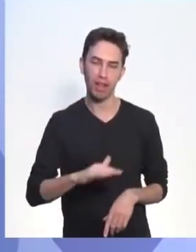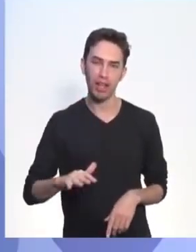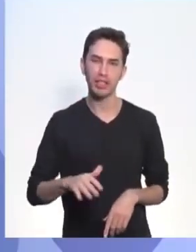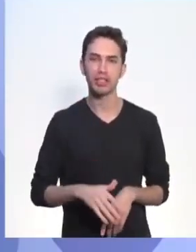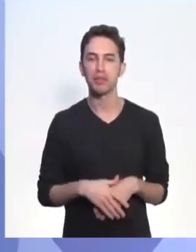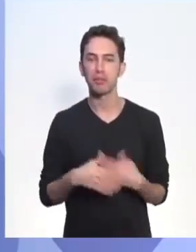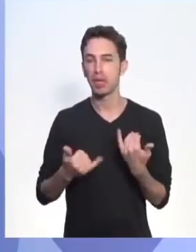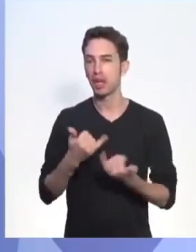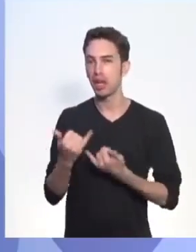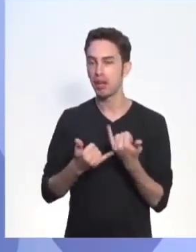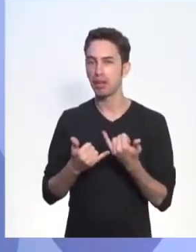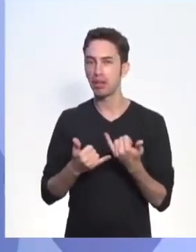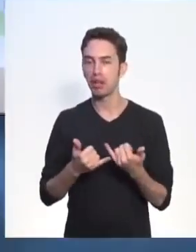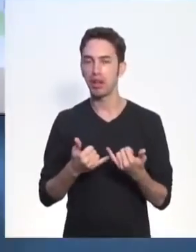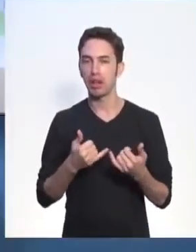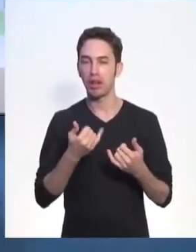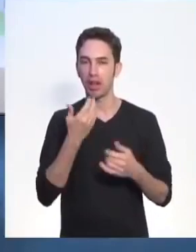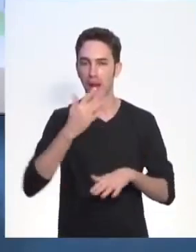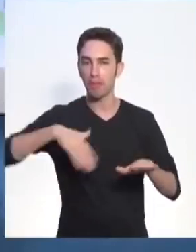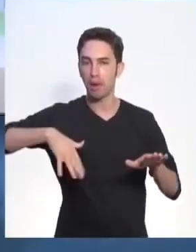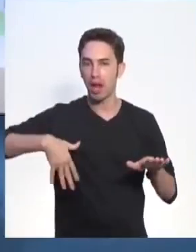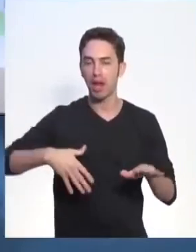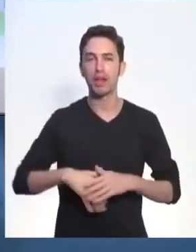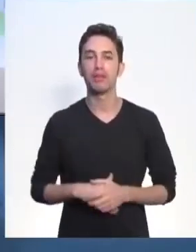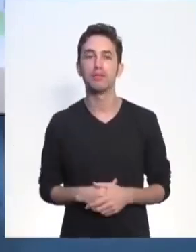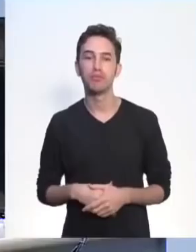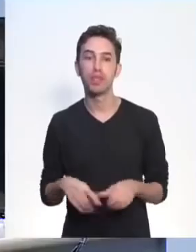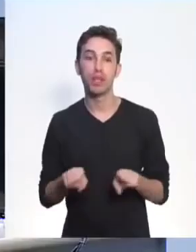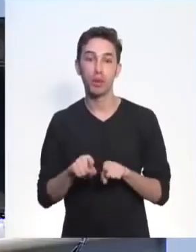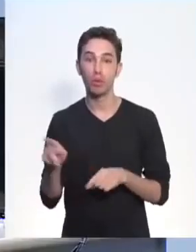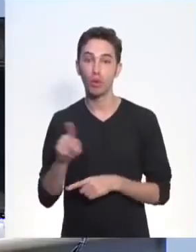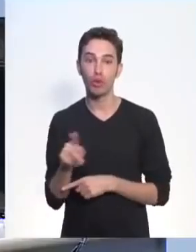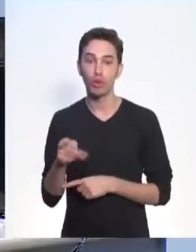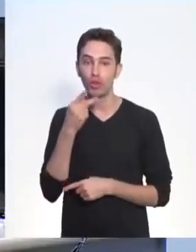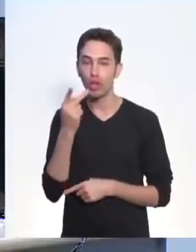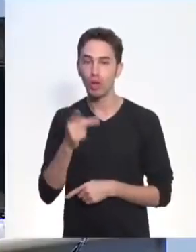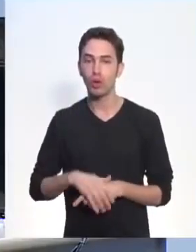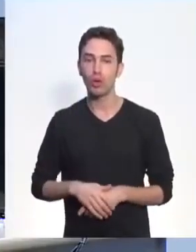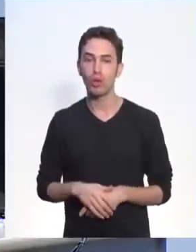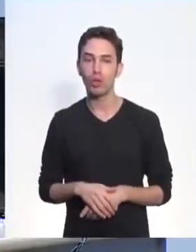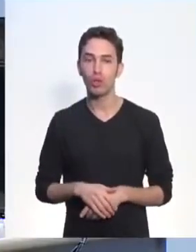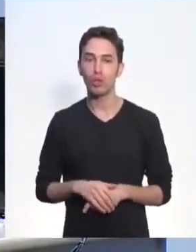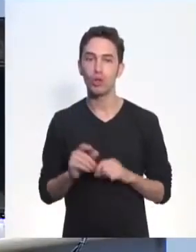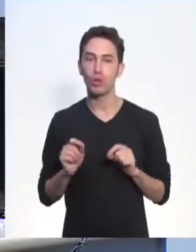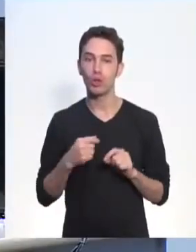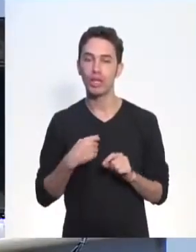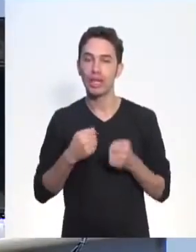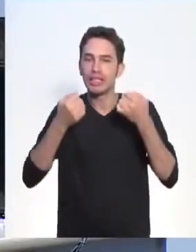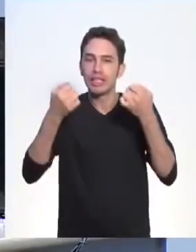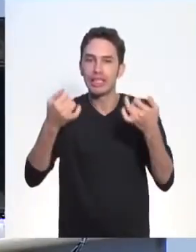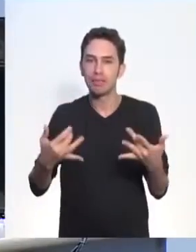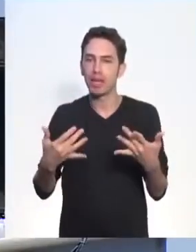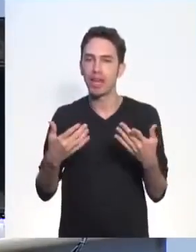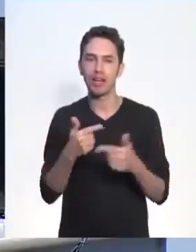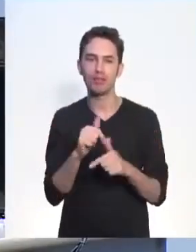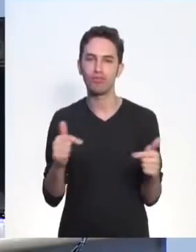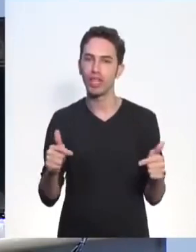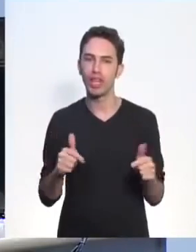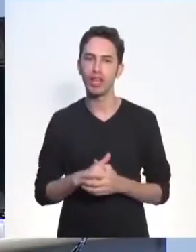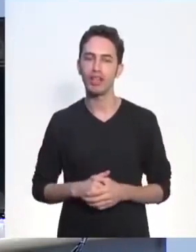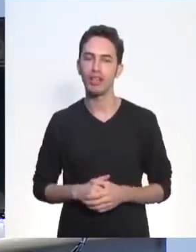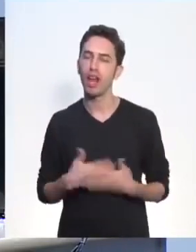praia. Algum professor, assim, eu não sei quem foi, falou que nós não fizemos a descrição das imagens. Não, eu não